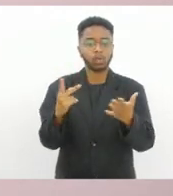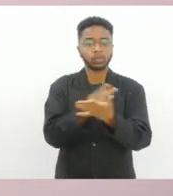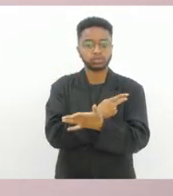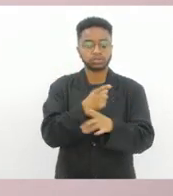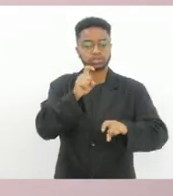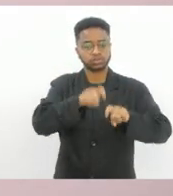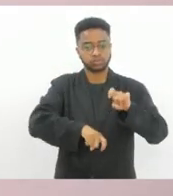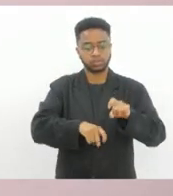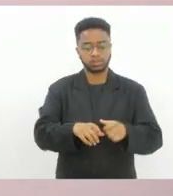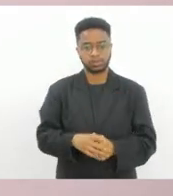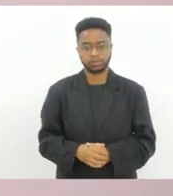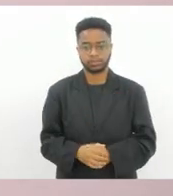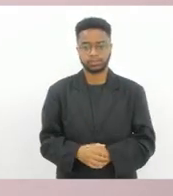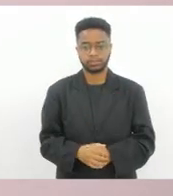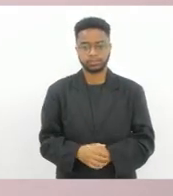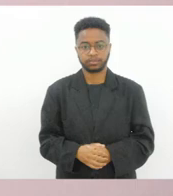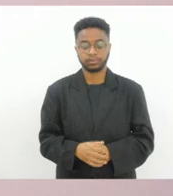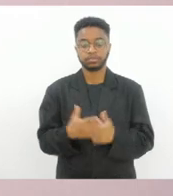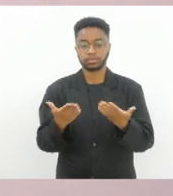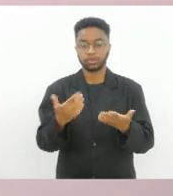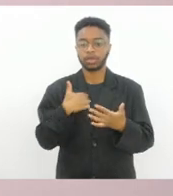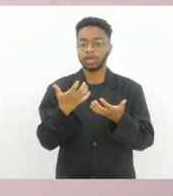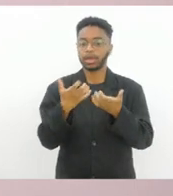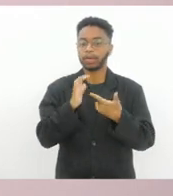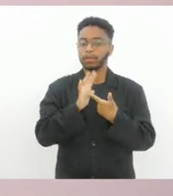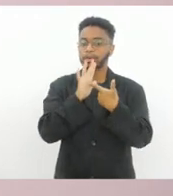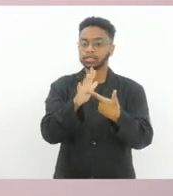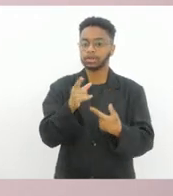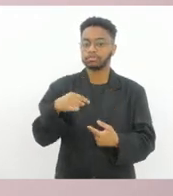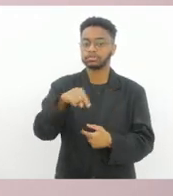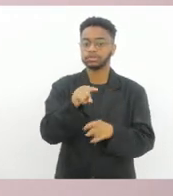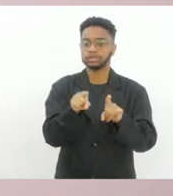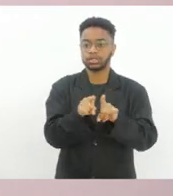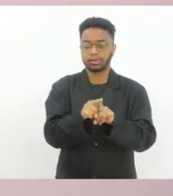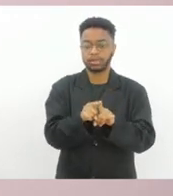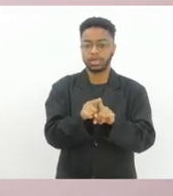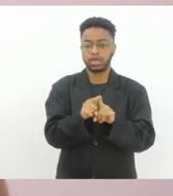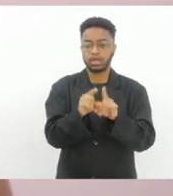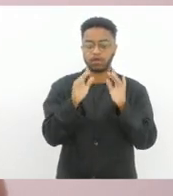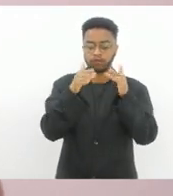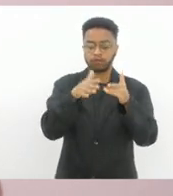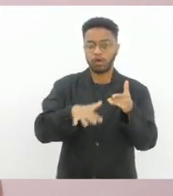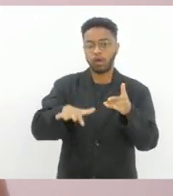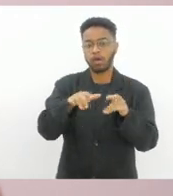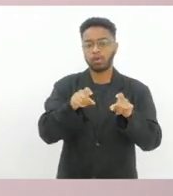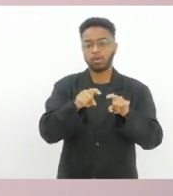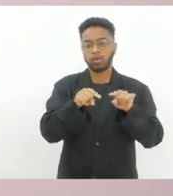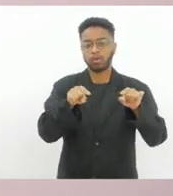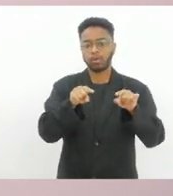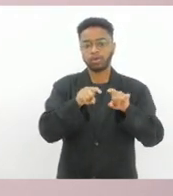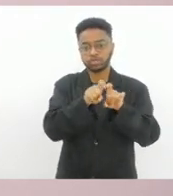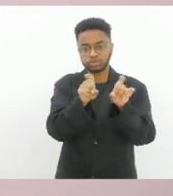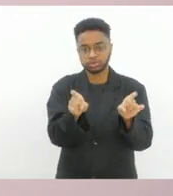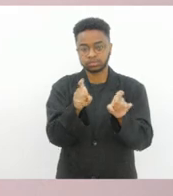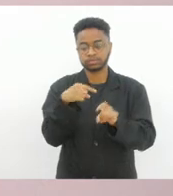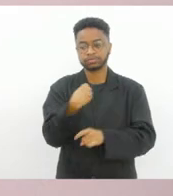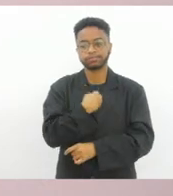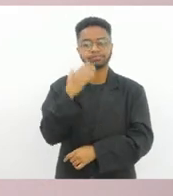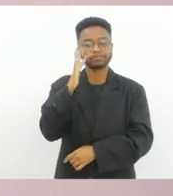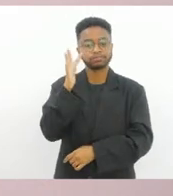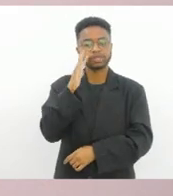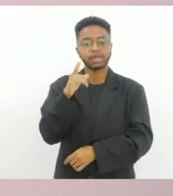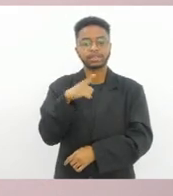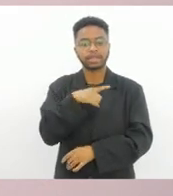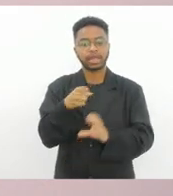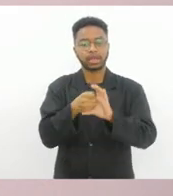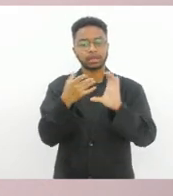Tá? Então, quis trazer também esse final, né, da ginecologia para a gente pensar que tem uma singularidade dos serviços